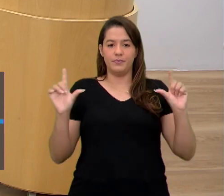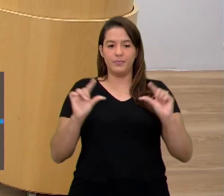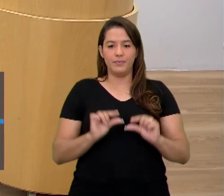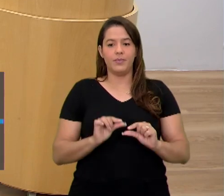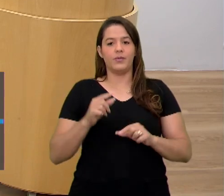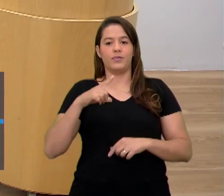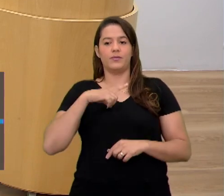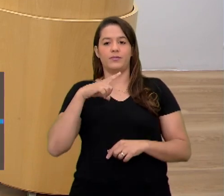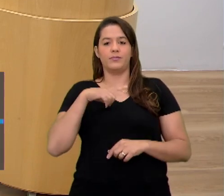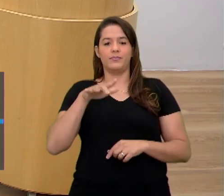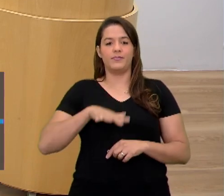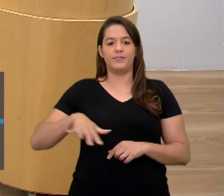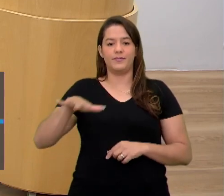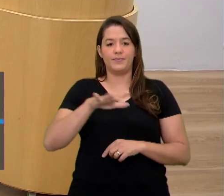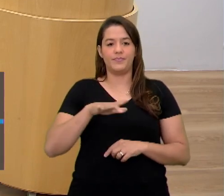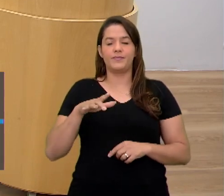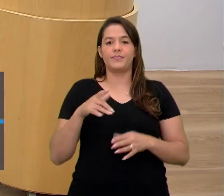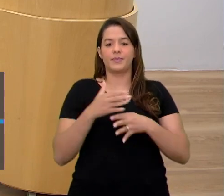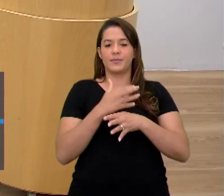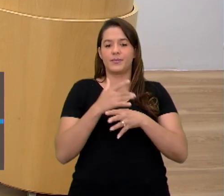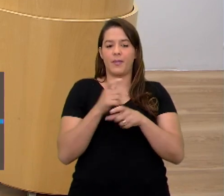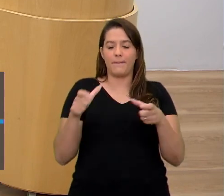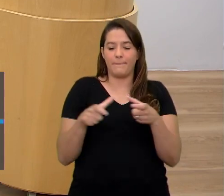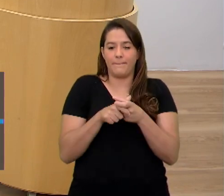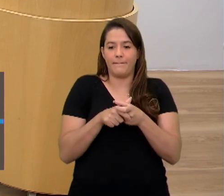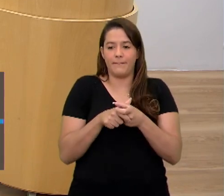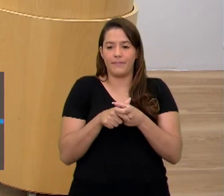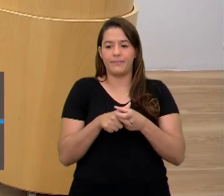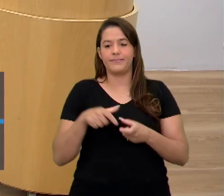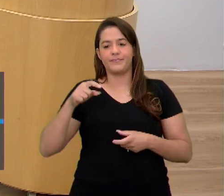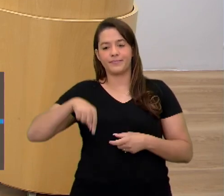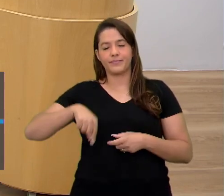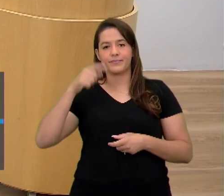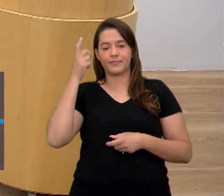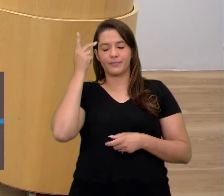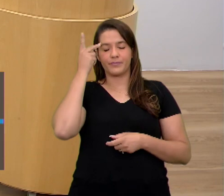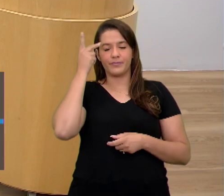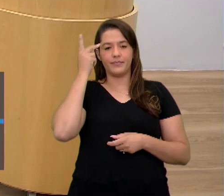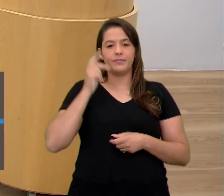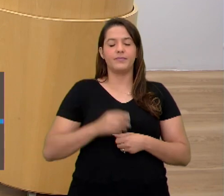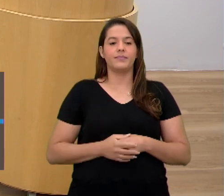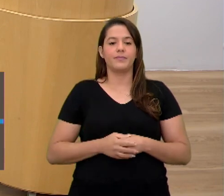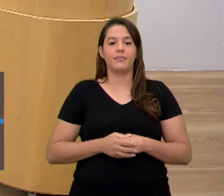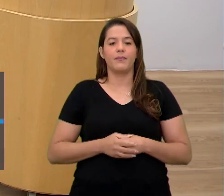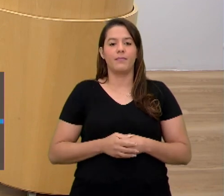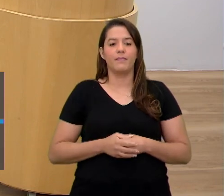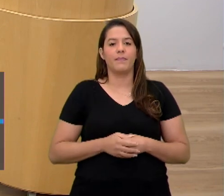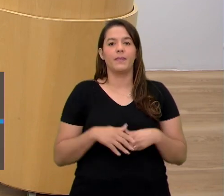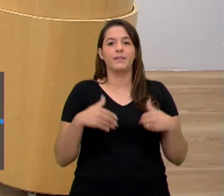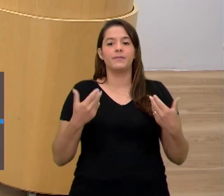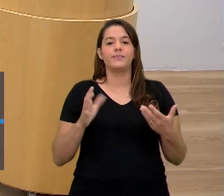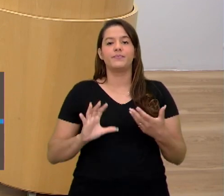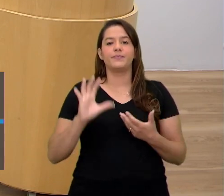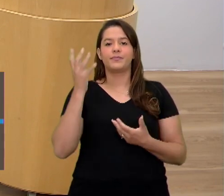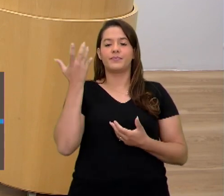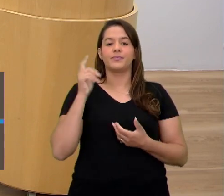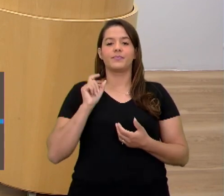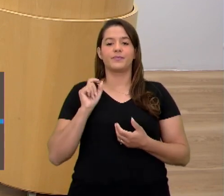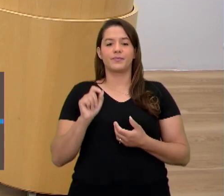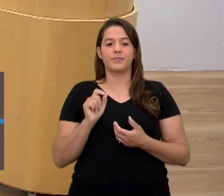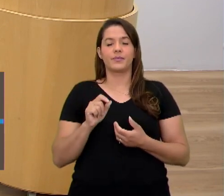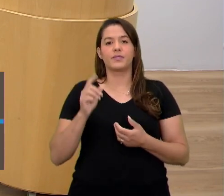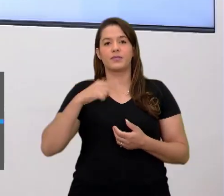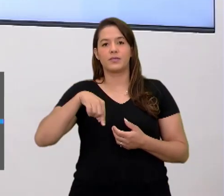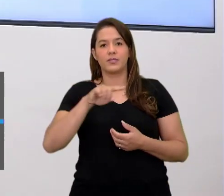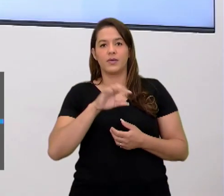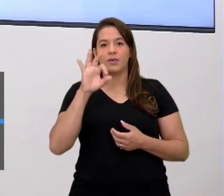veja, a menor cidade, né? Do estado de São Paulo. Então, o que acontece? Por exemplo, a taxa de ocupação